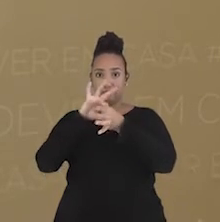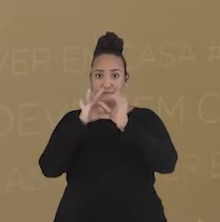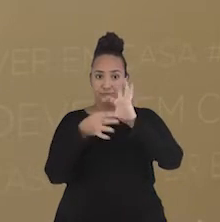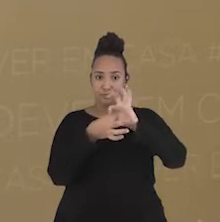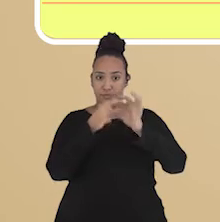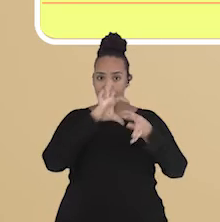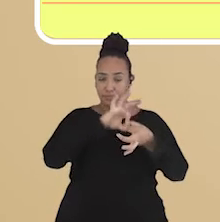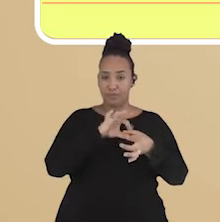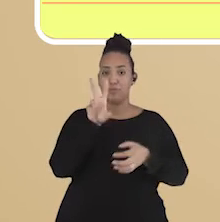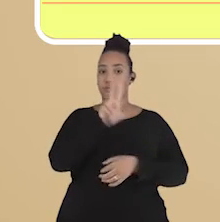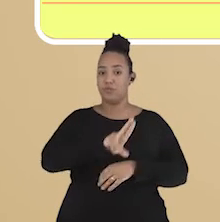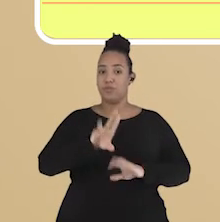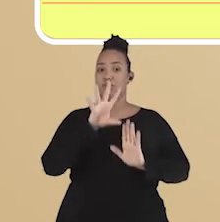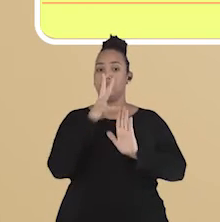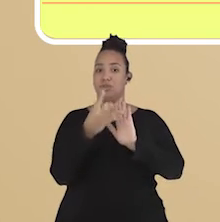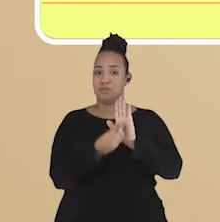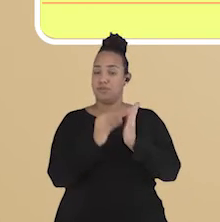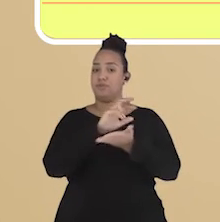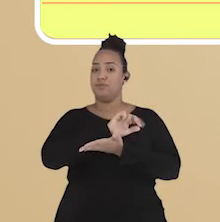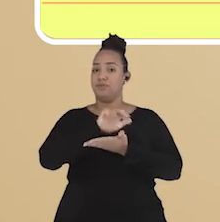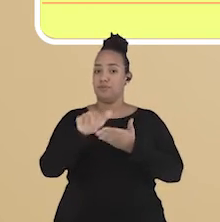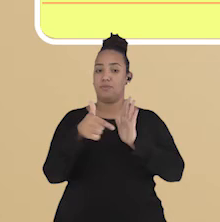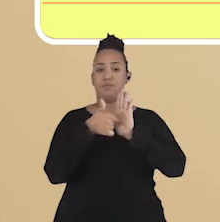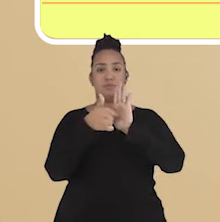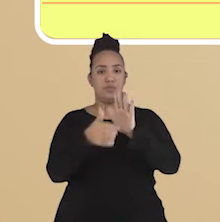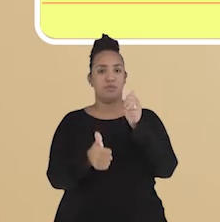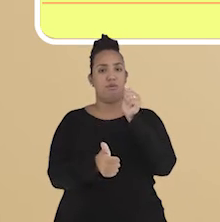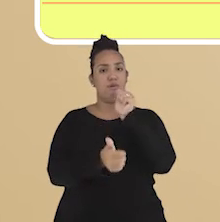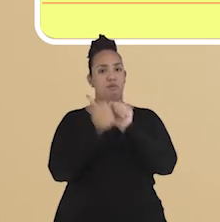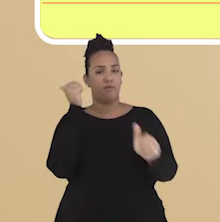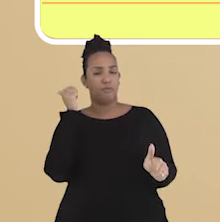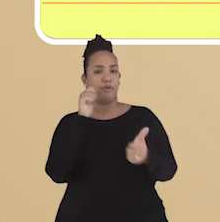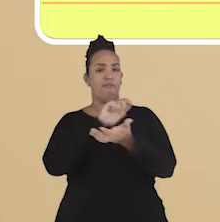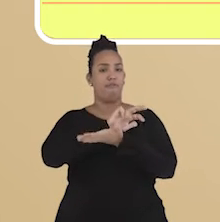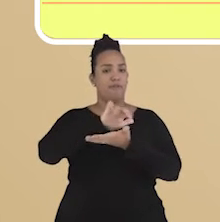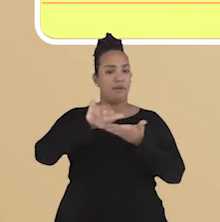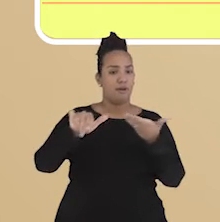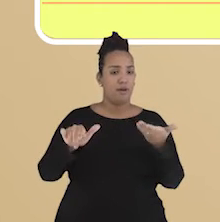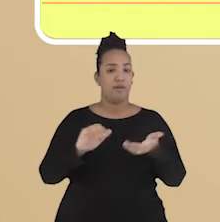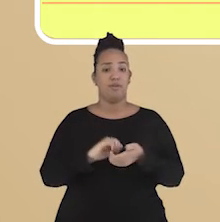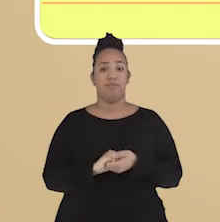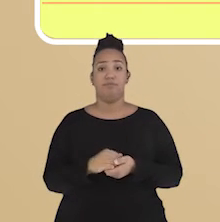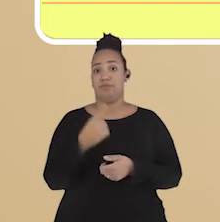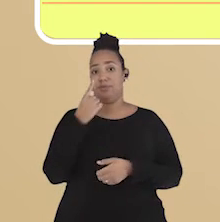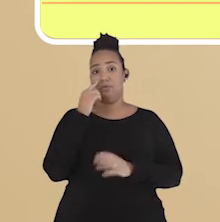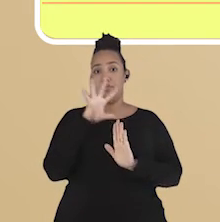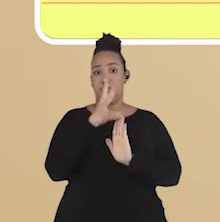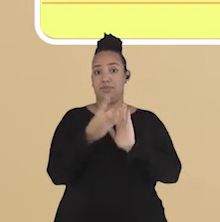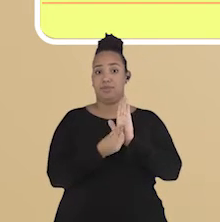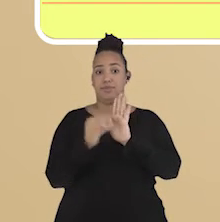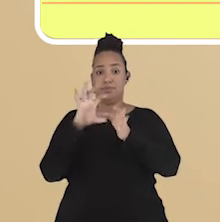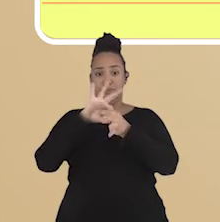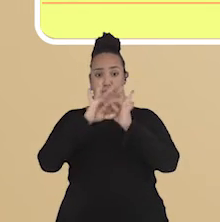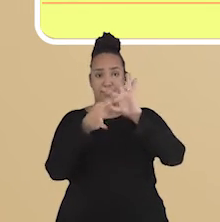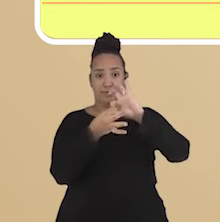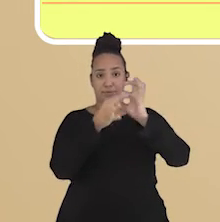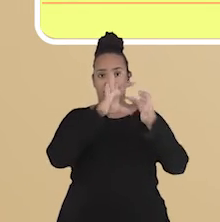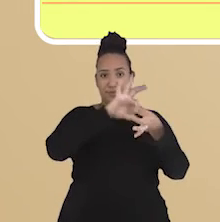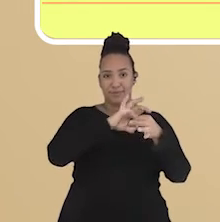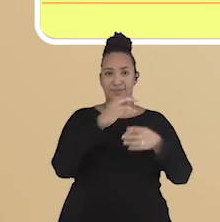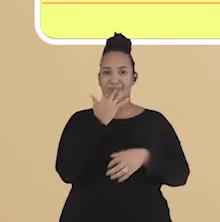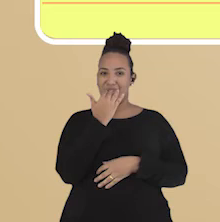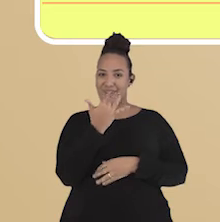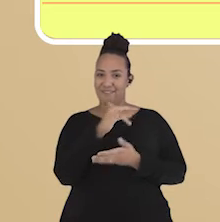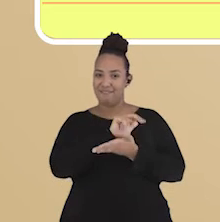dia. As Olimpíadas utilizam muito dos pictogramas para representar os jogos, os esportes olímpicos. O próprio símbolo